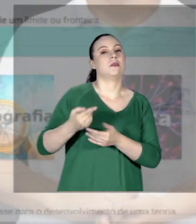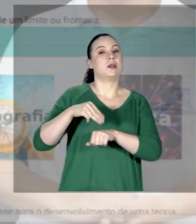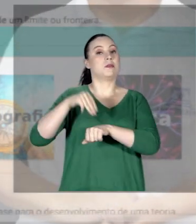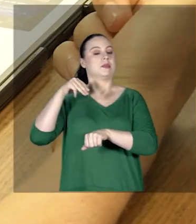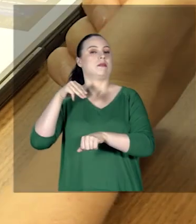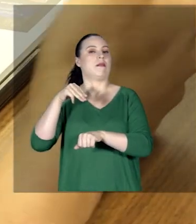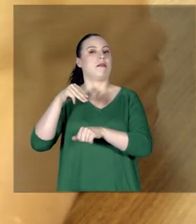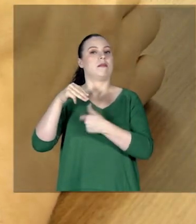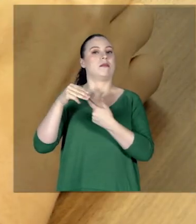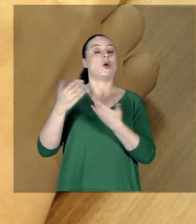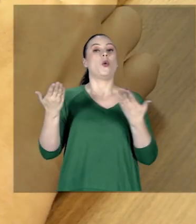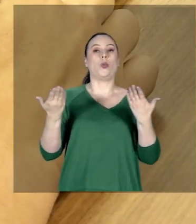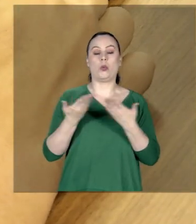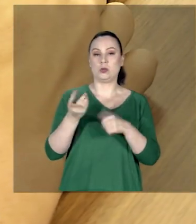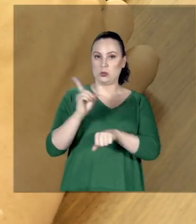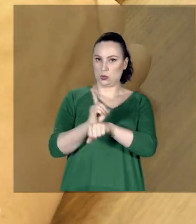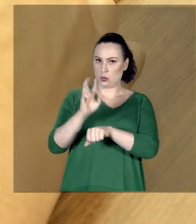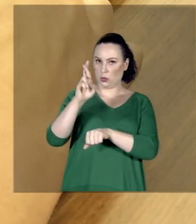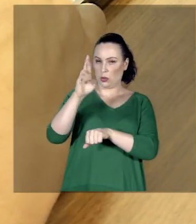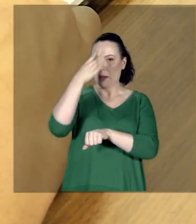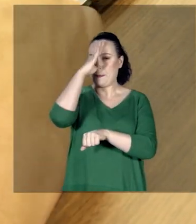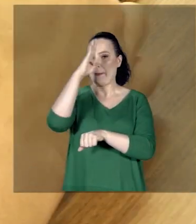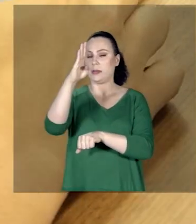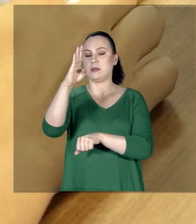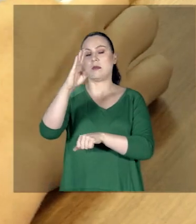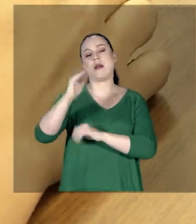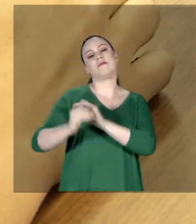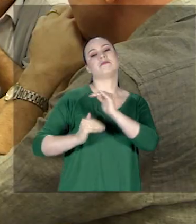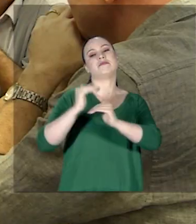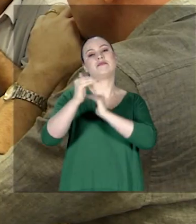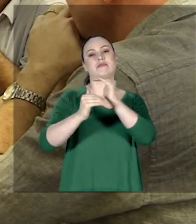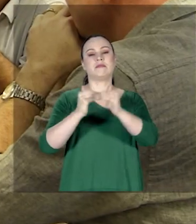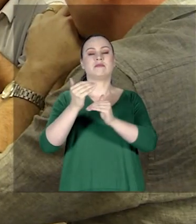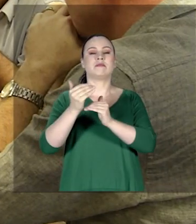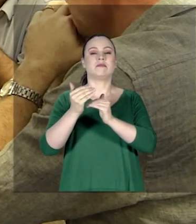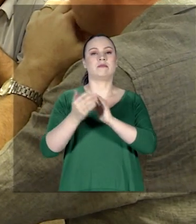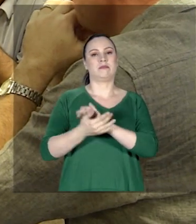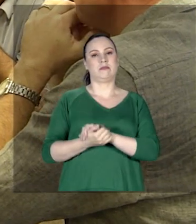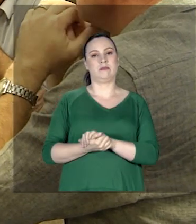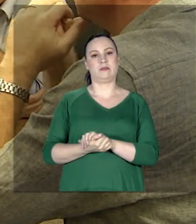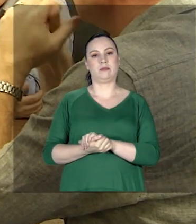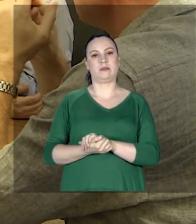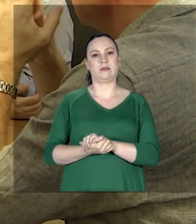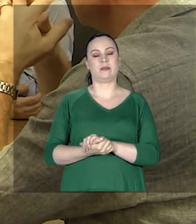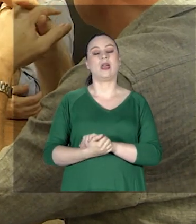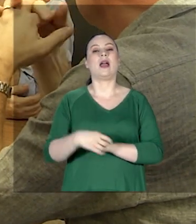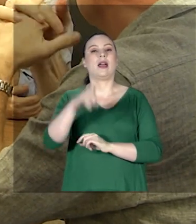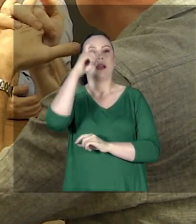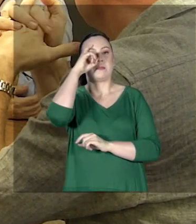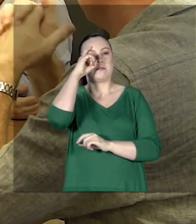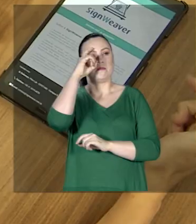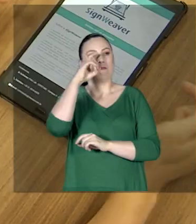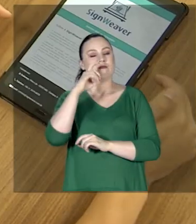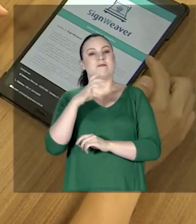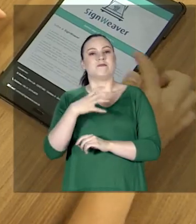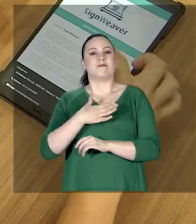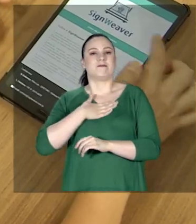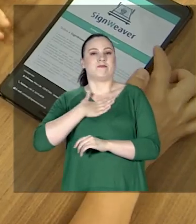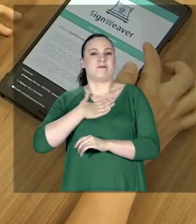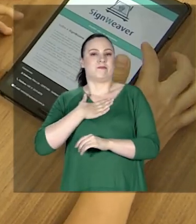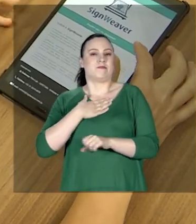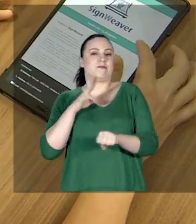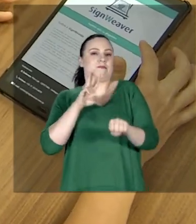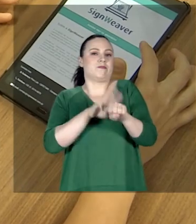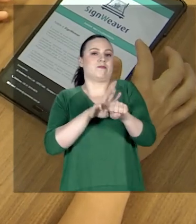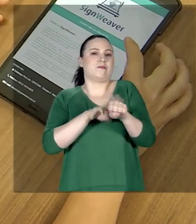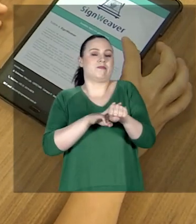graduação e também no mestrado. Hoje, no doutorado, ele é o principal desenvolvedor do software. Carlos tem